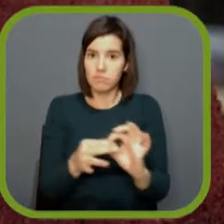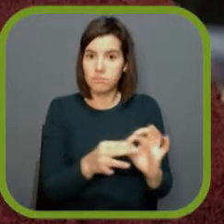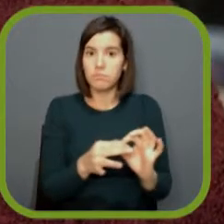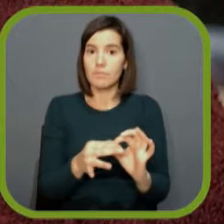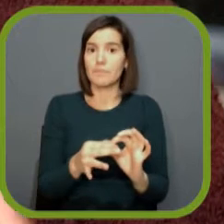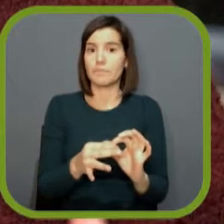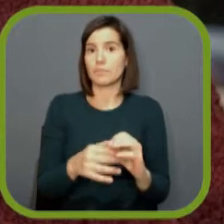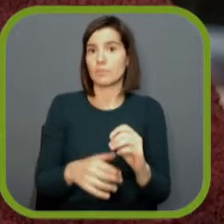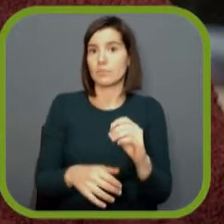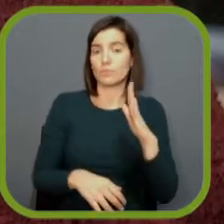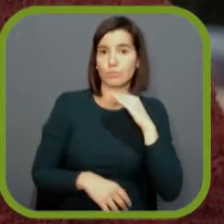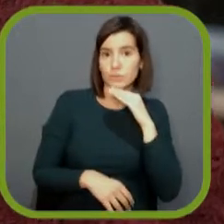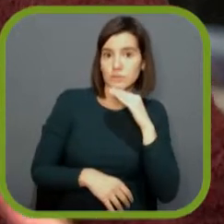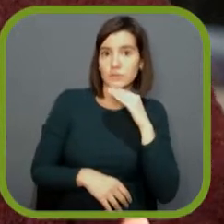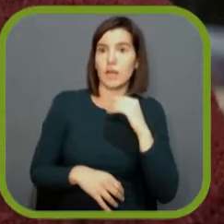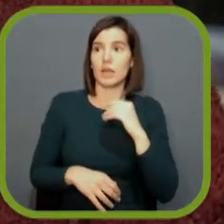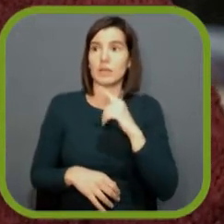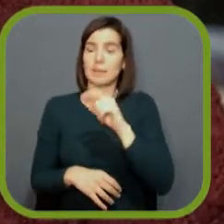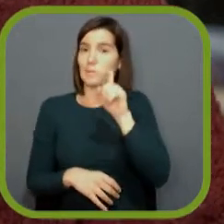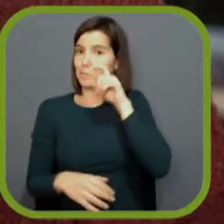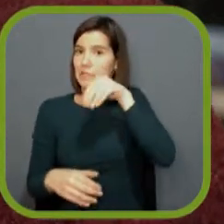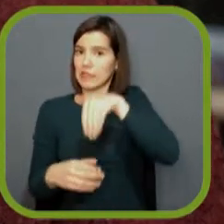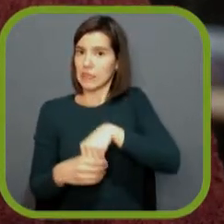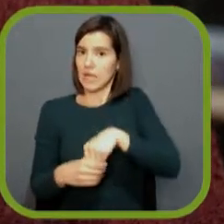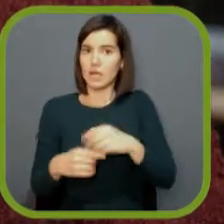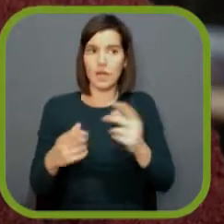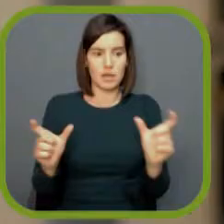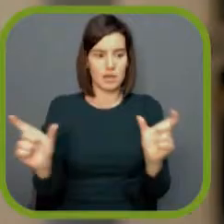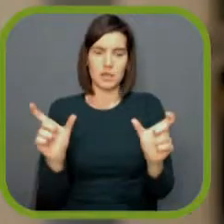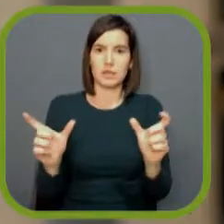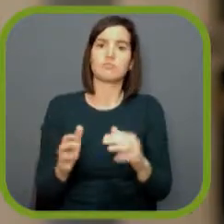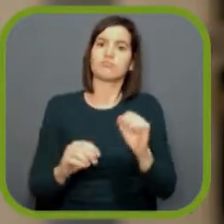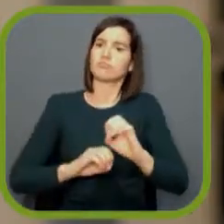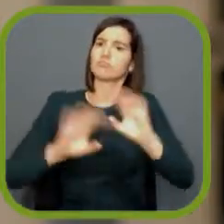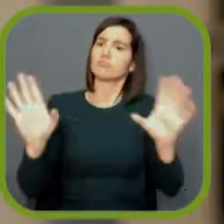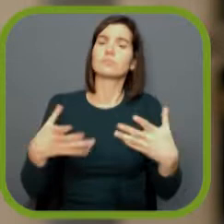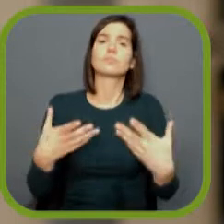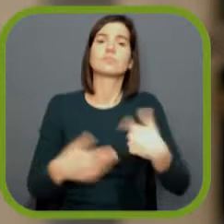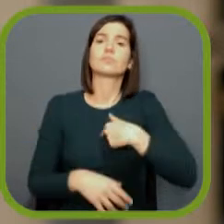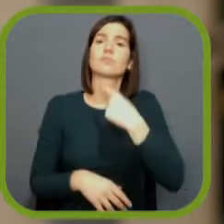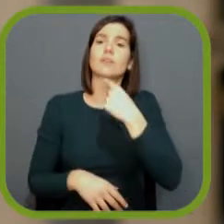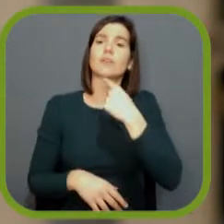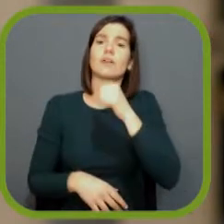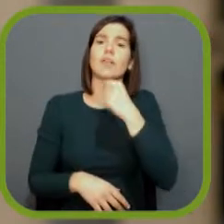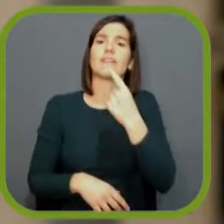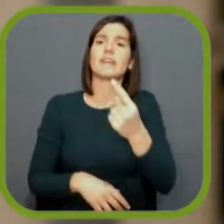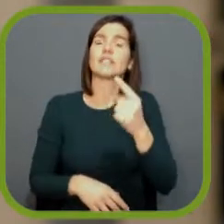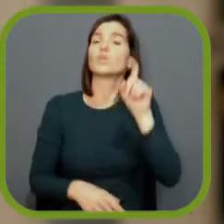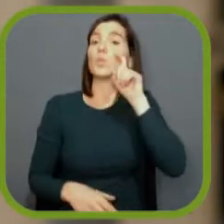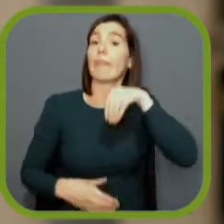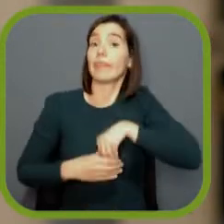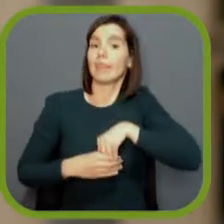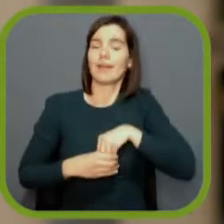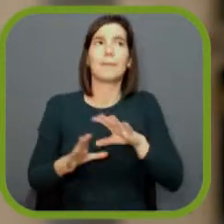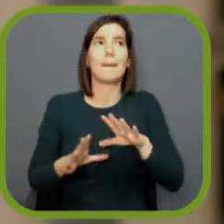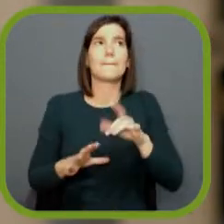articulação entre os termos, o que é a polícia e o que é a segurança interna? Sim, sem dúvida. Hoje, aliás, nós referimos muito o termo